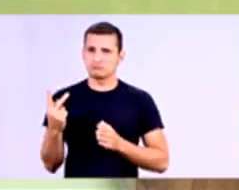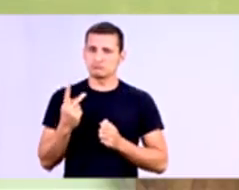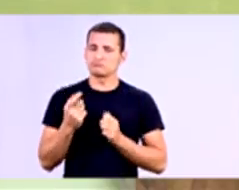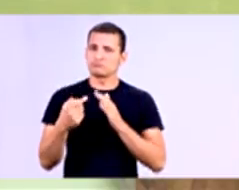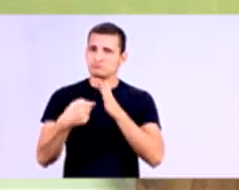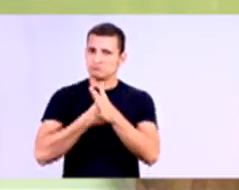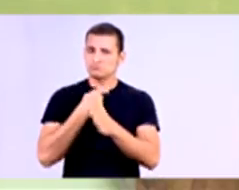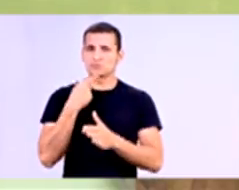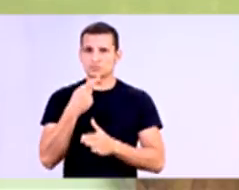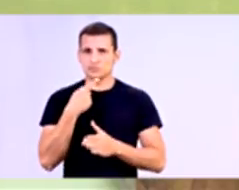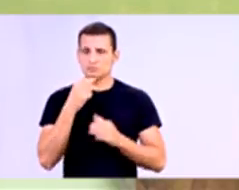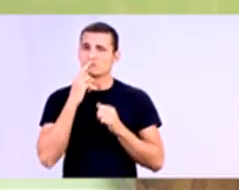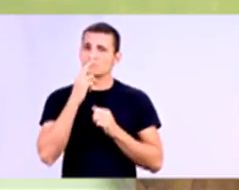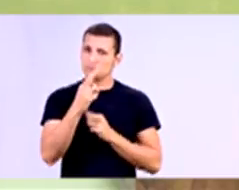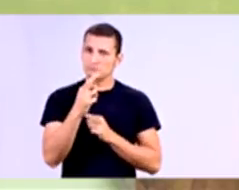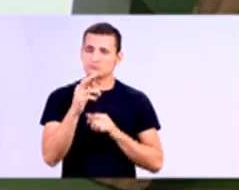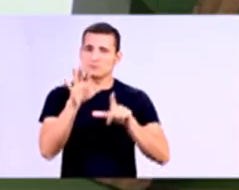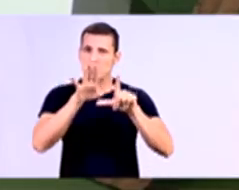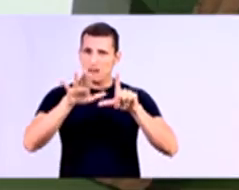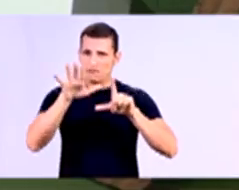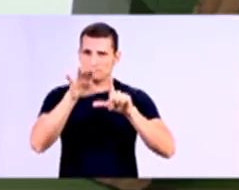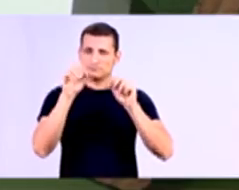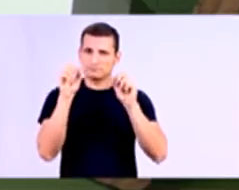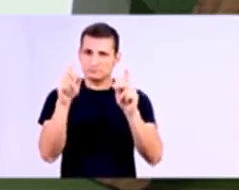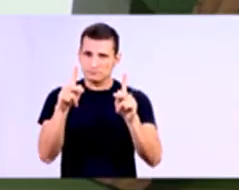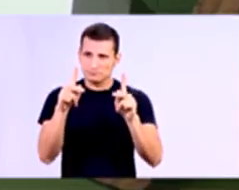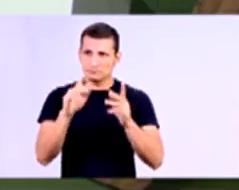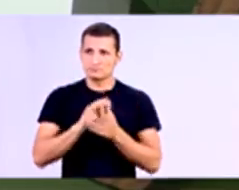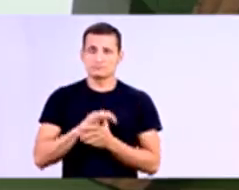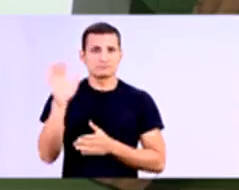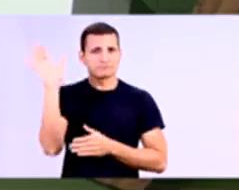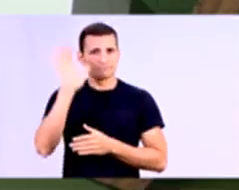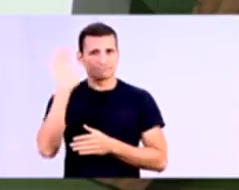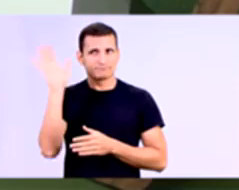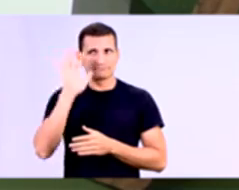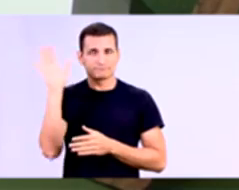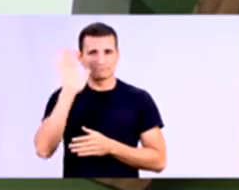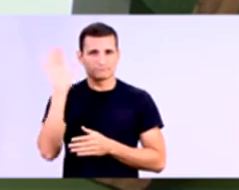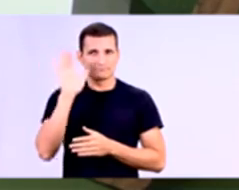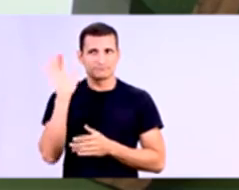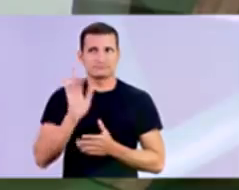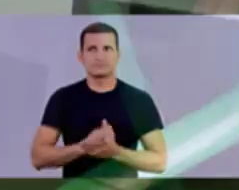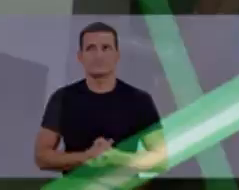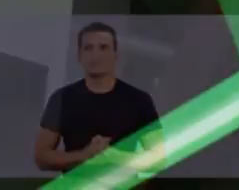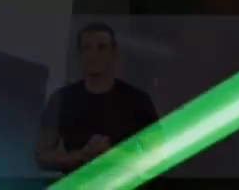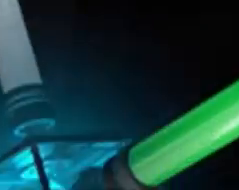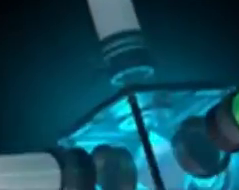para poder tirar as dúvidas de vocês pelo portal. Bom, é isso aí então, pessoal. Até a próxima. Tchau, tchau.